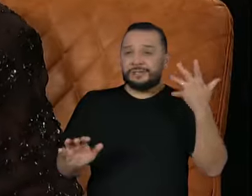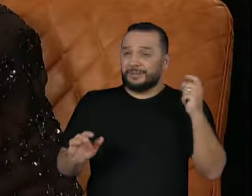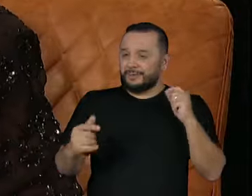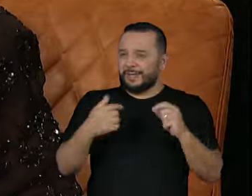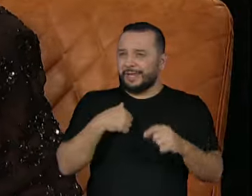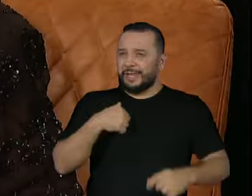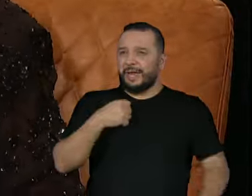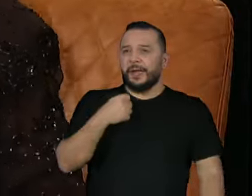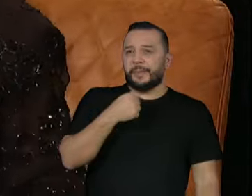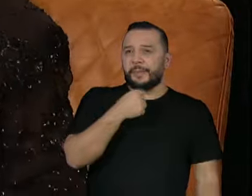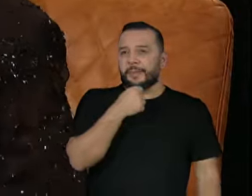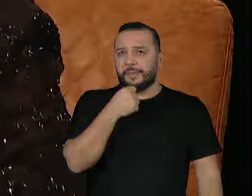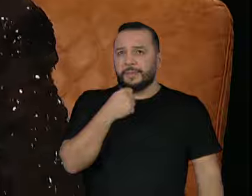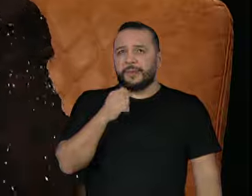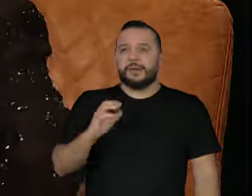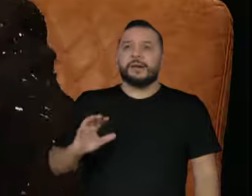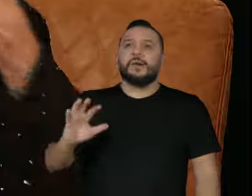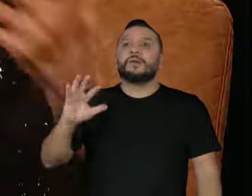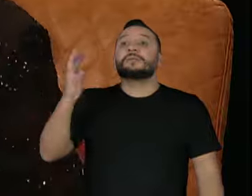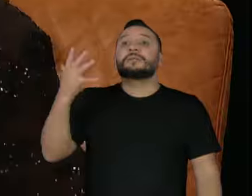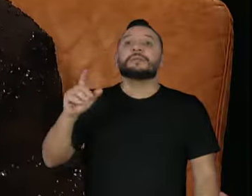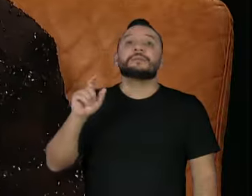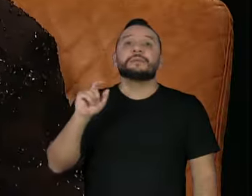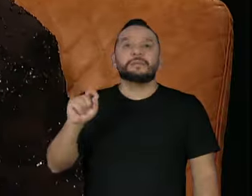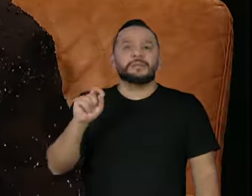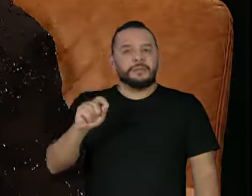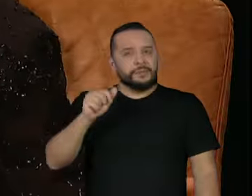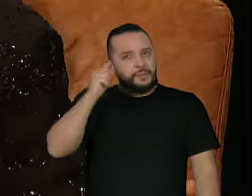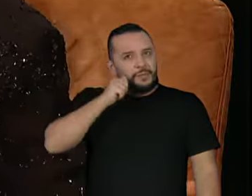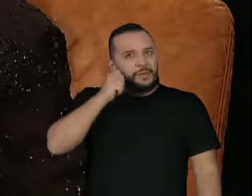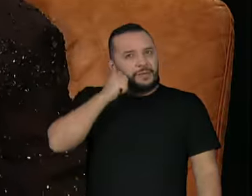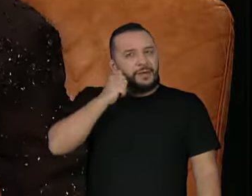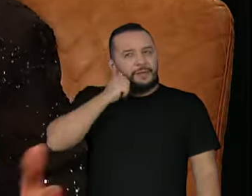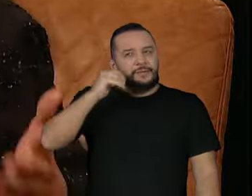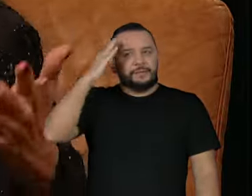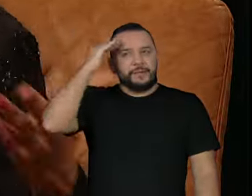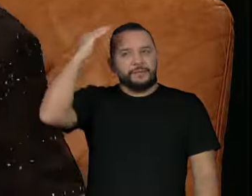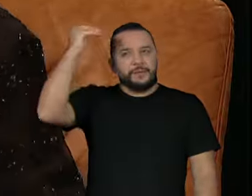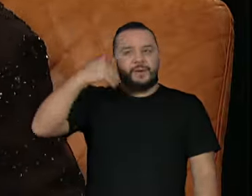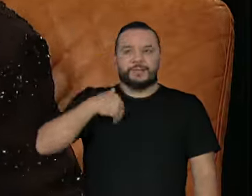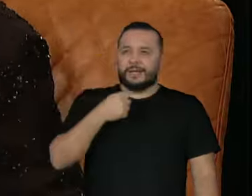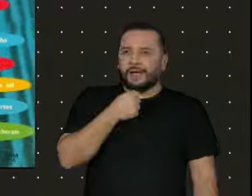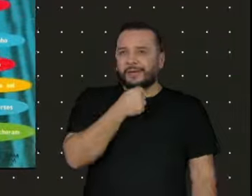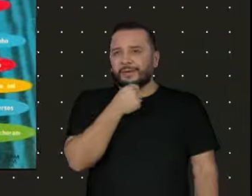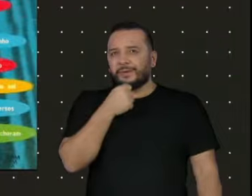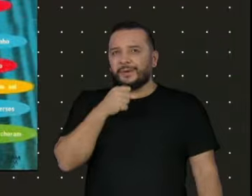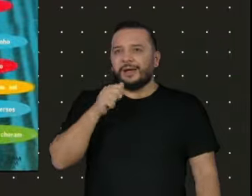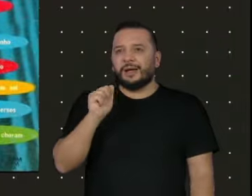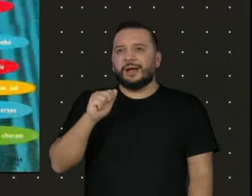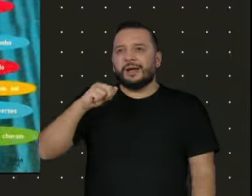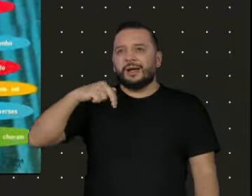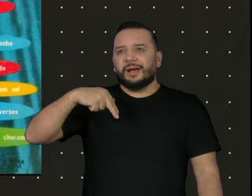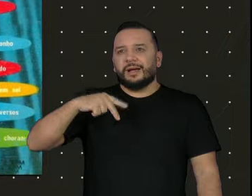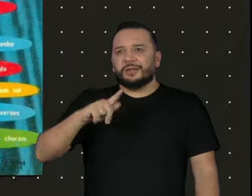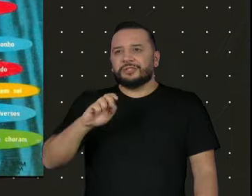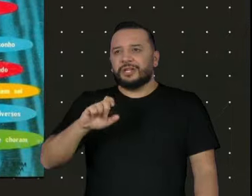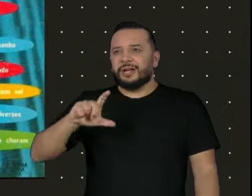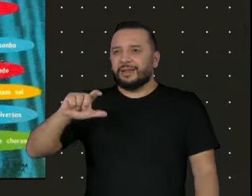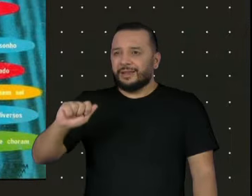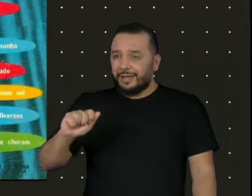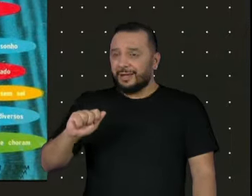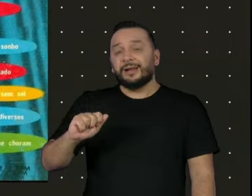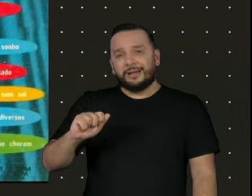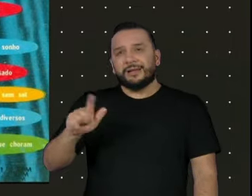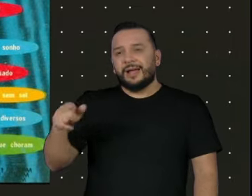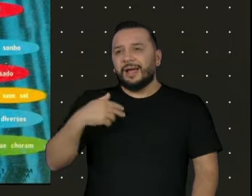que acontece? Uma das maiores cantoras desse país, Ângela Maria, resolve ser a minha